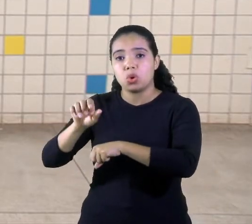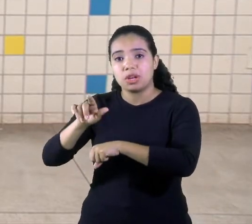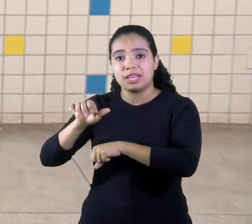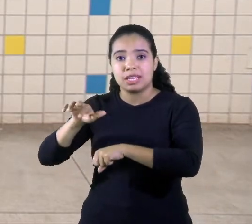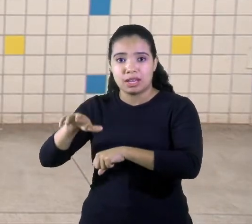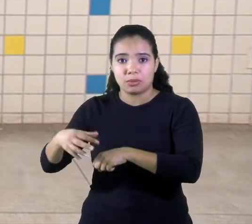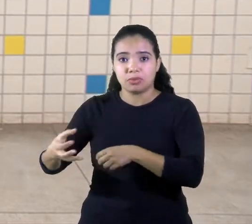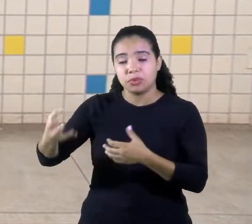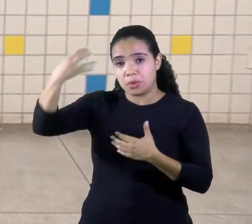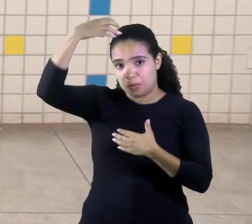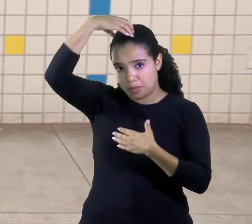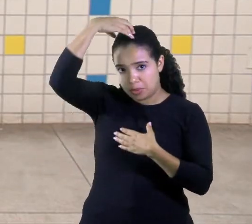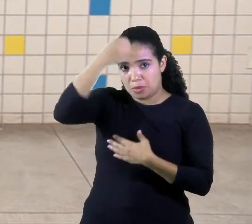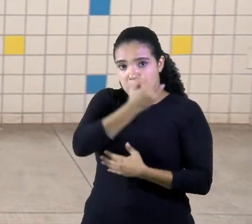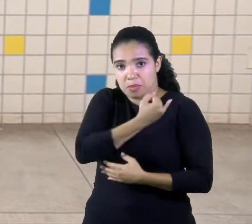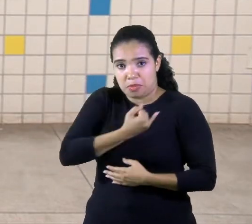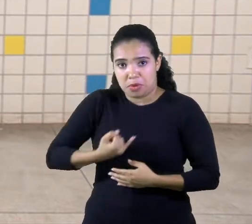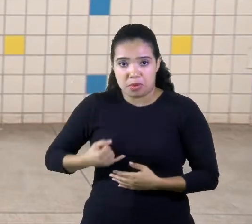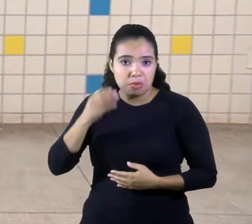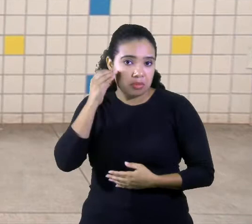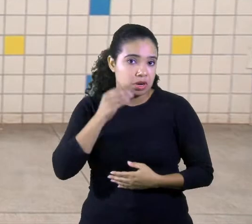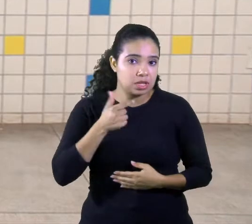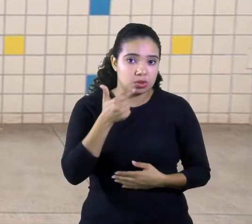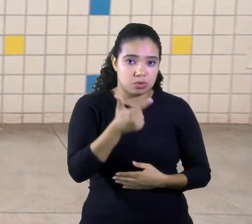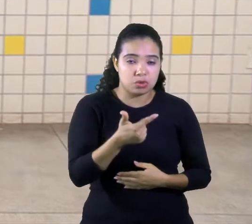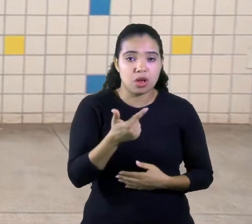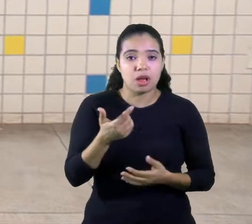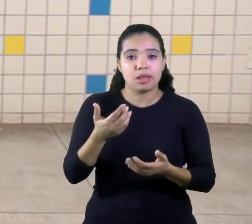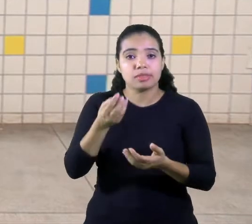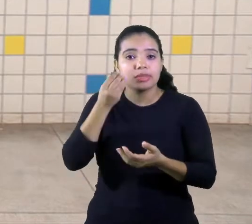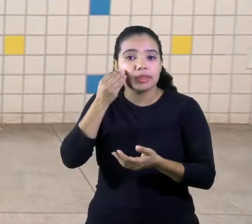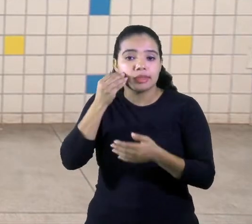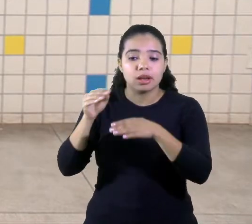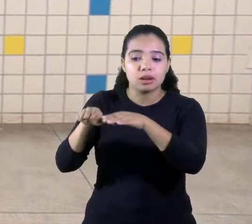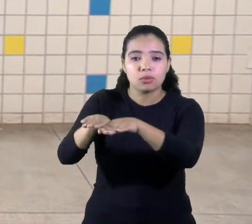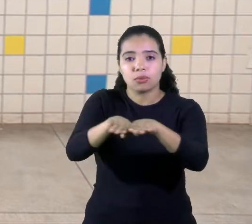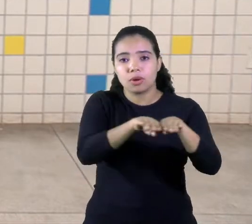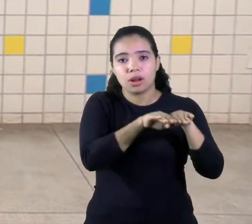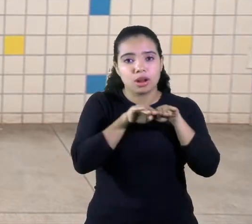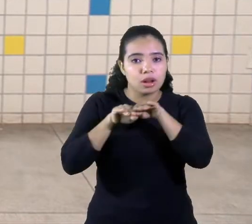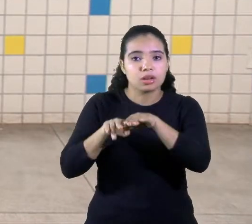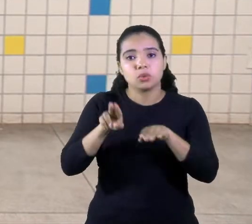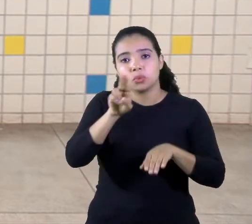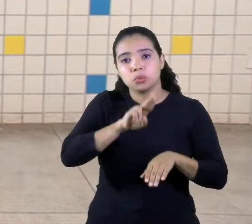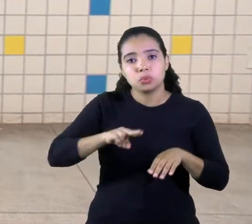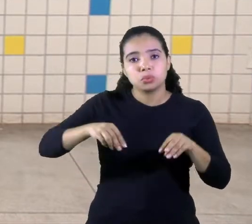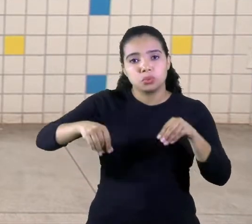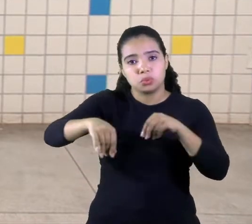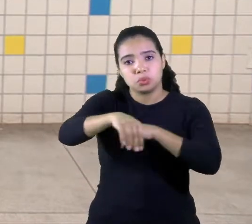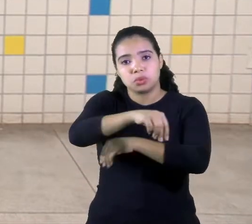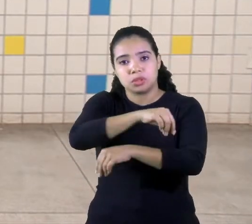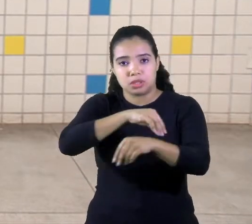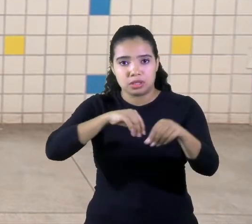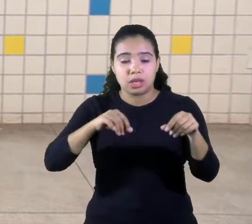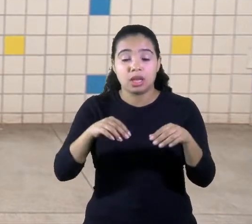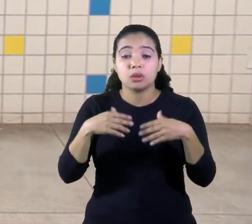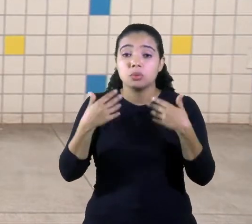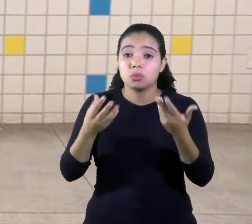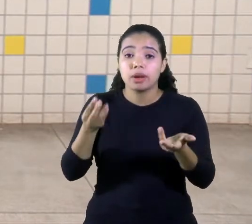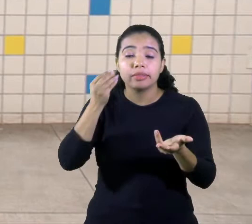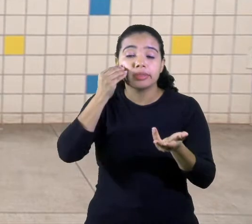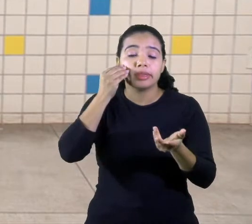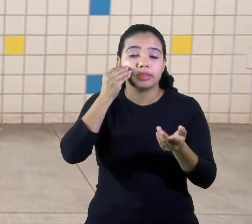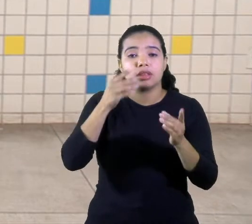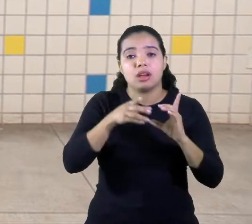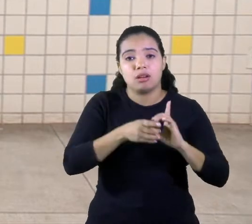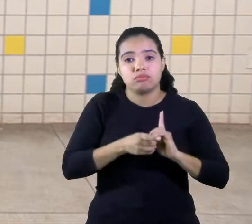o próprio imperador, ele tentou igualizar o uso da terra. Quando a gente tenta